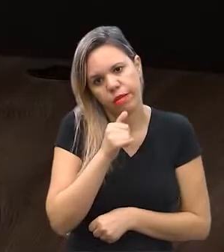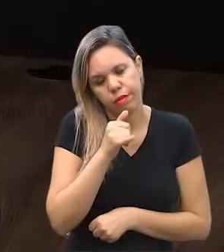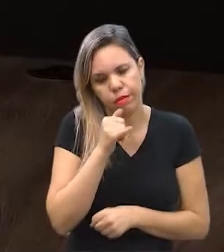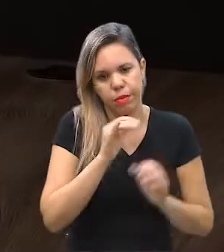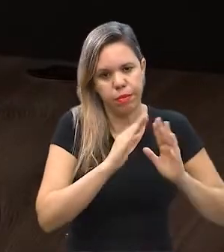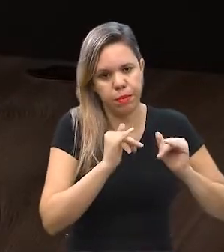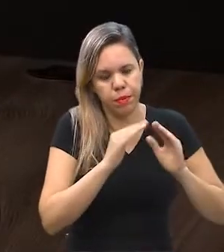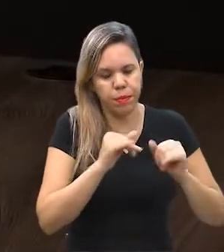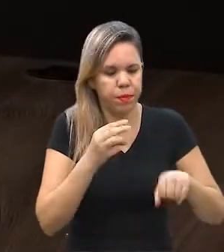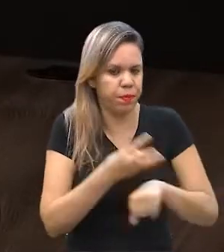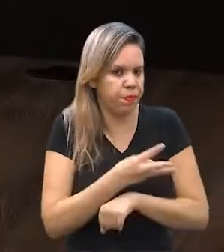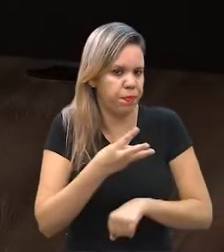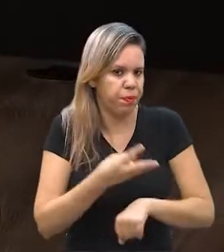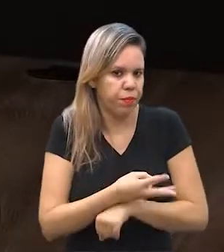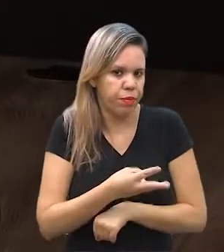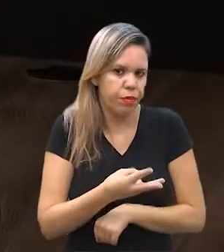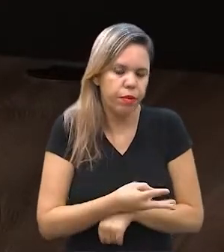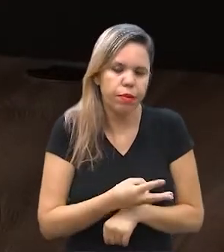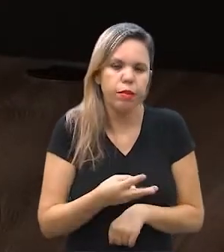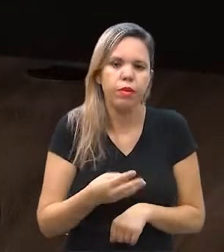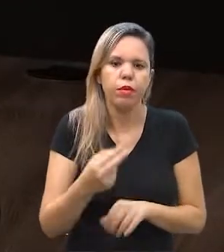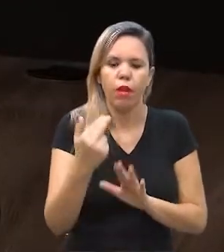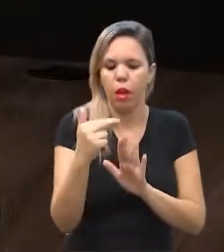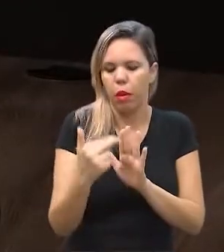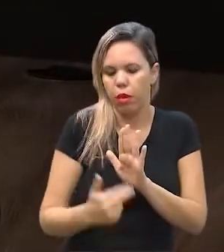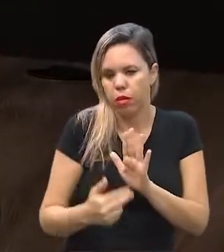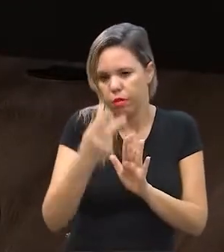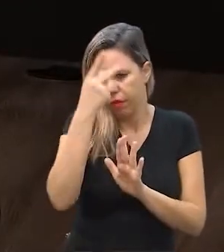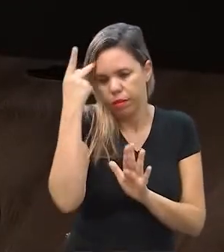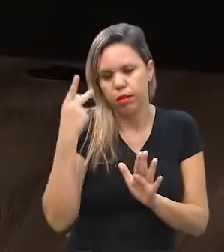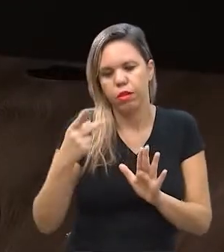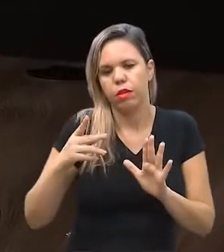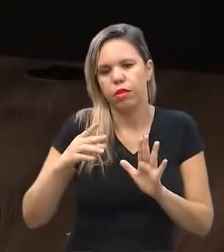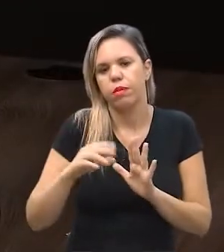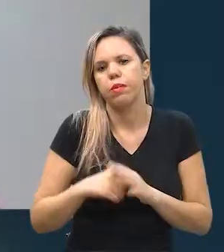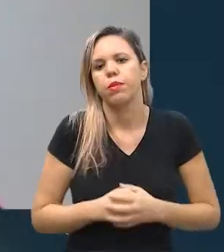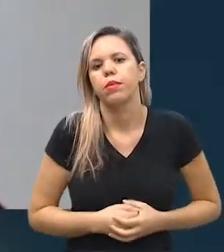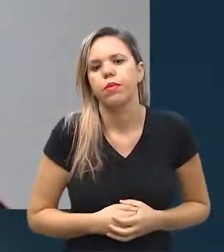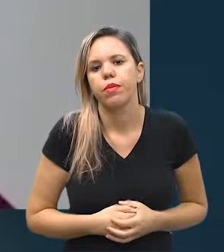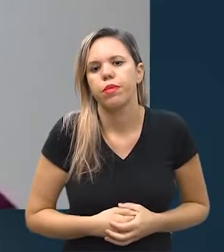um pedido pelo WhatsApp, listas de transmissão e tudo mais.